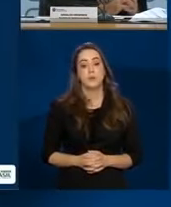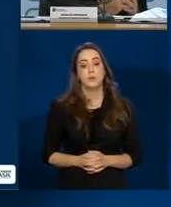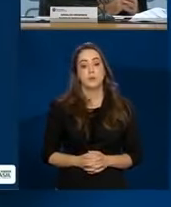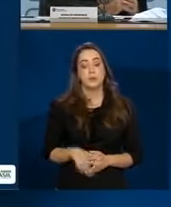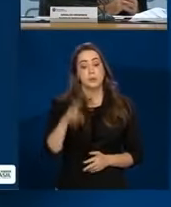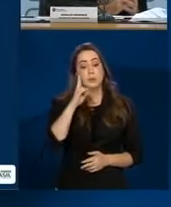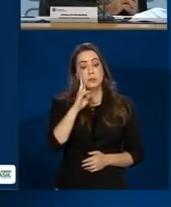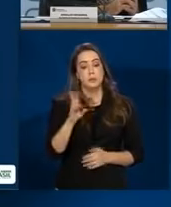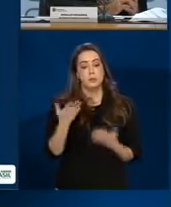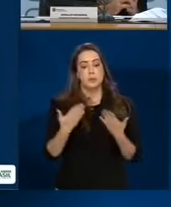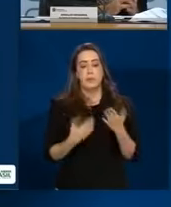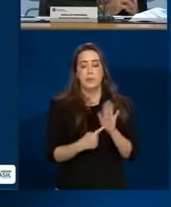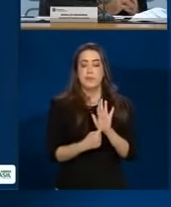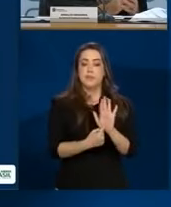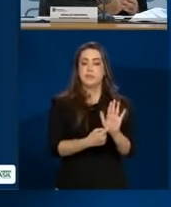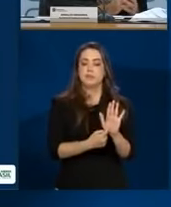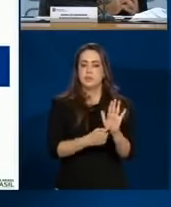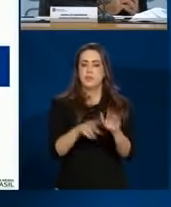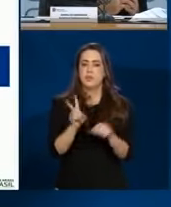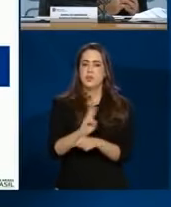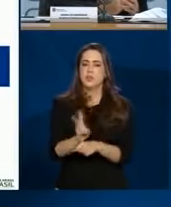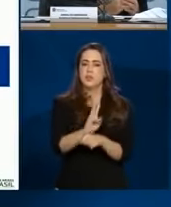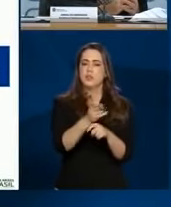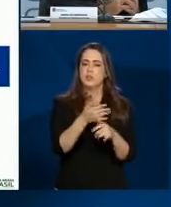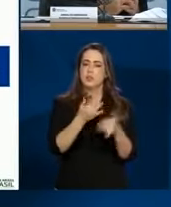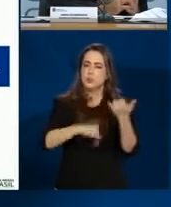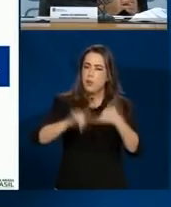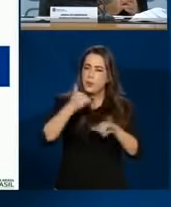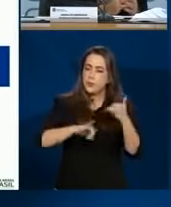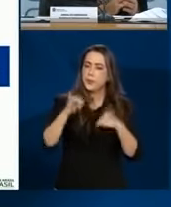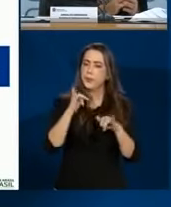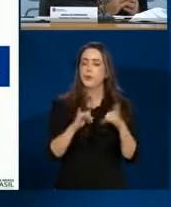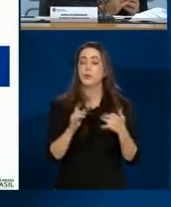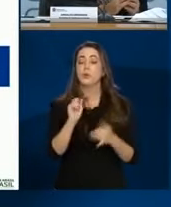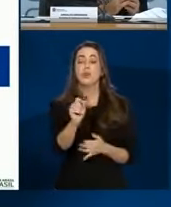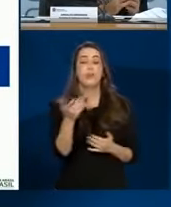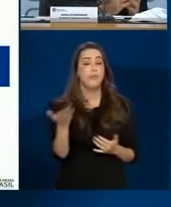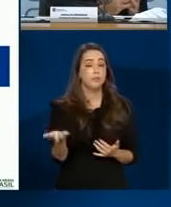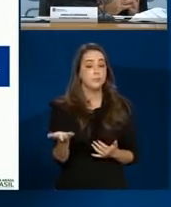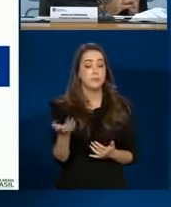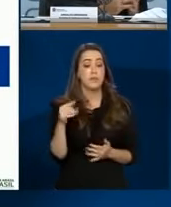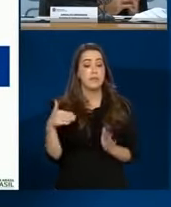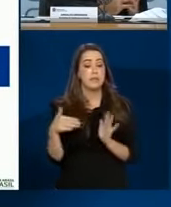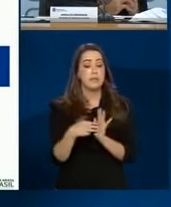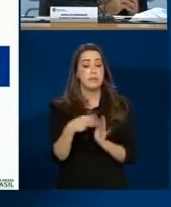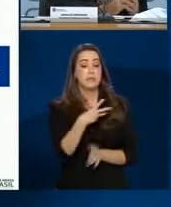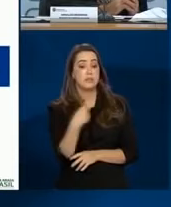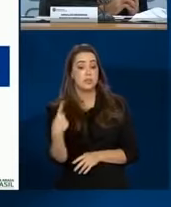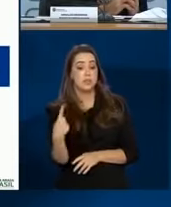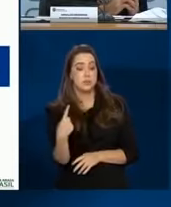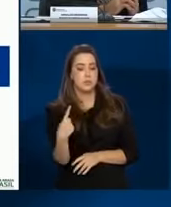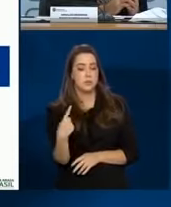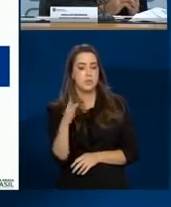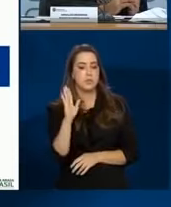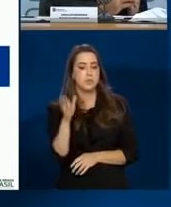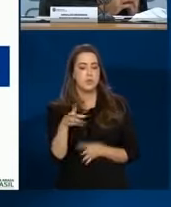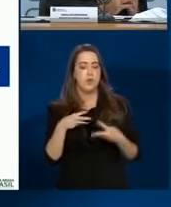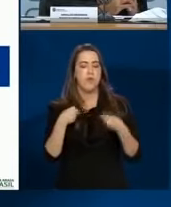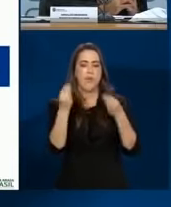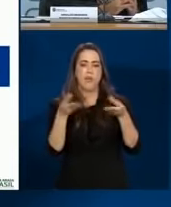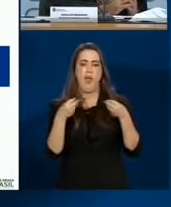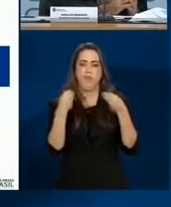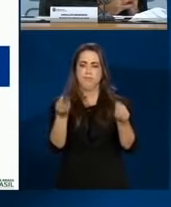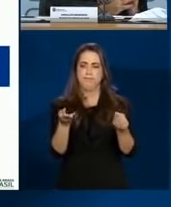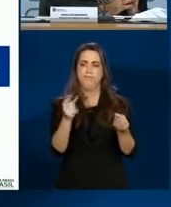gente também traz os dados da vigilância laboratorial, né? Até a semana 31ª já foram distribuídos